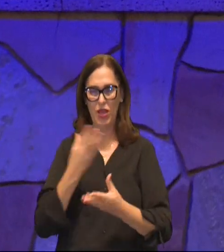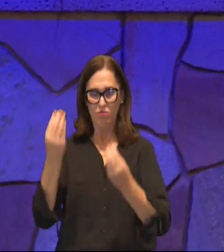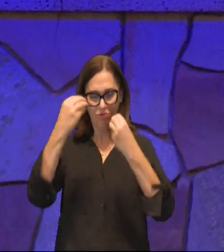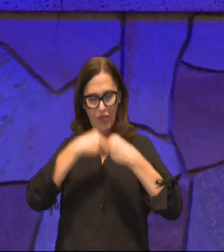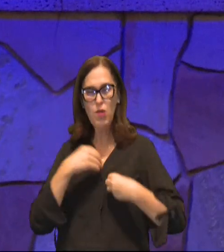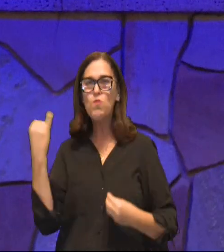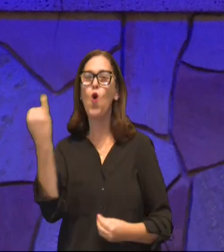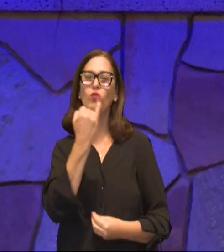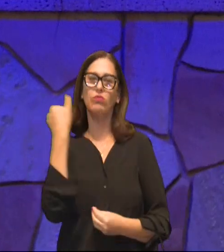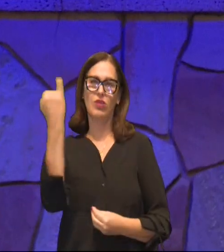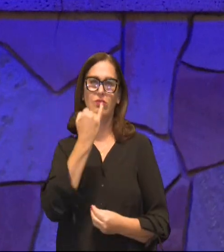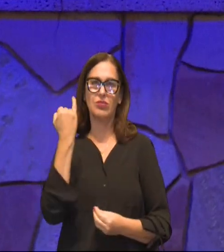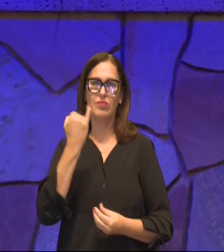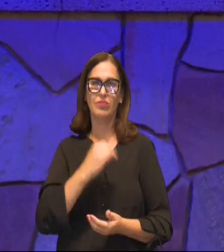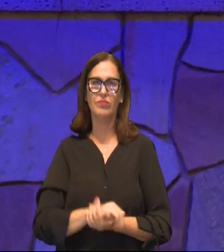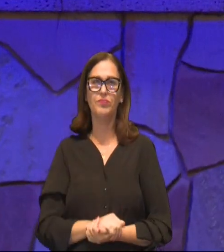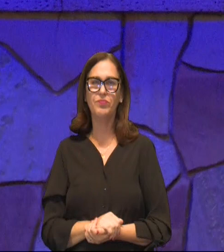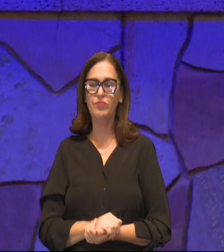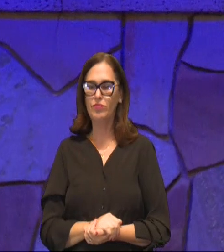Até hoje.